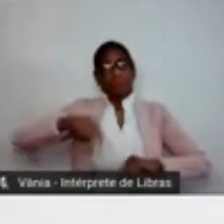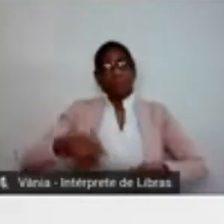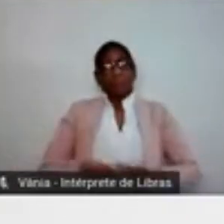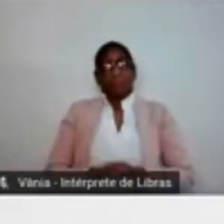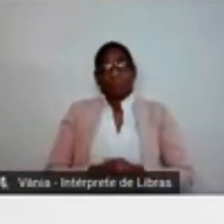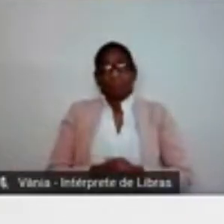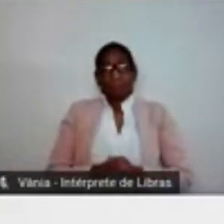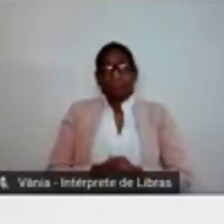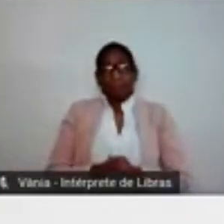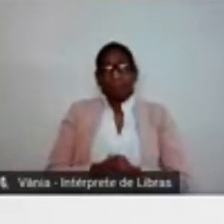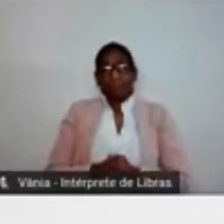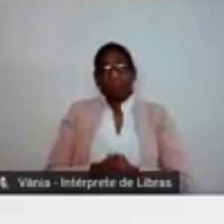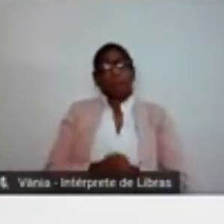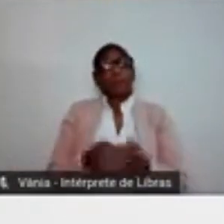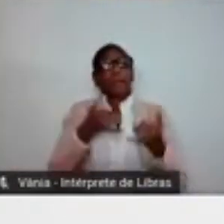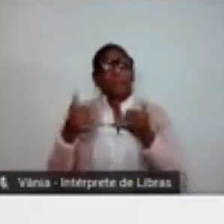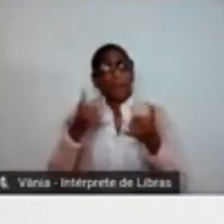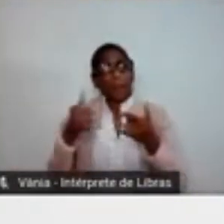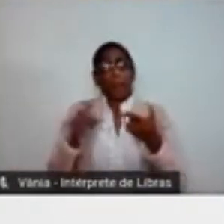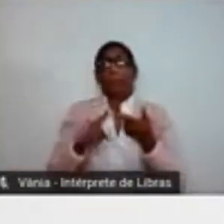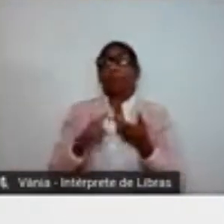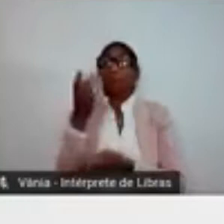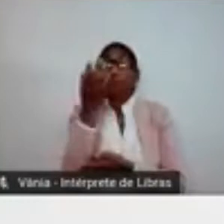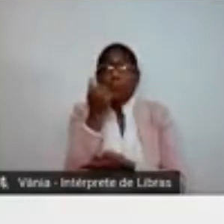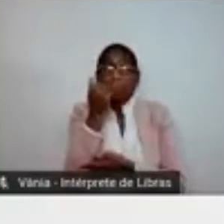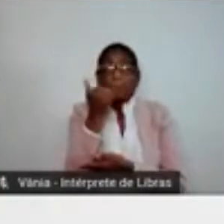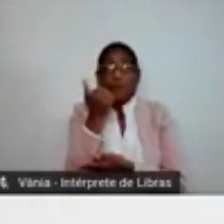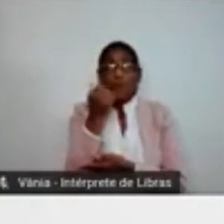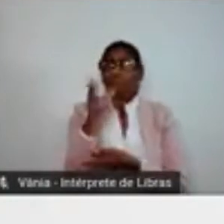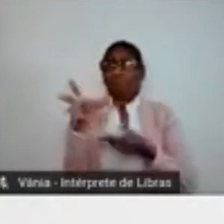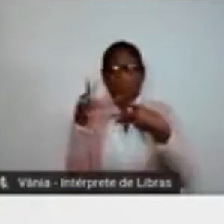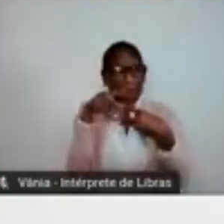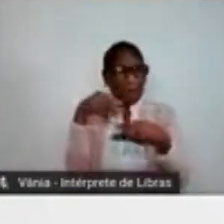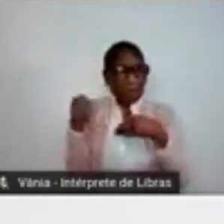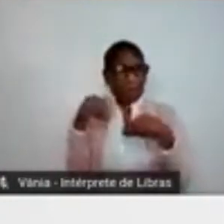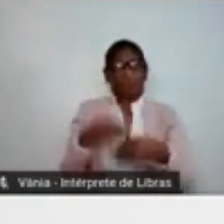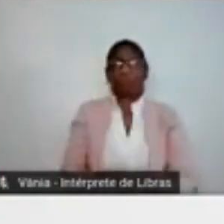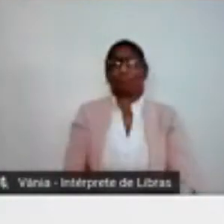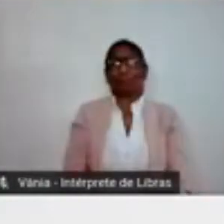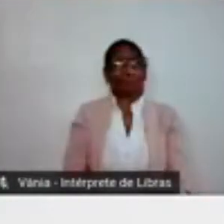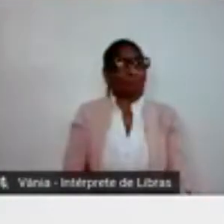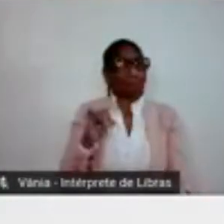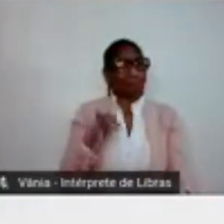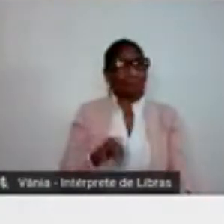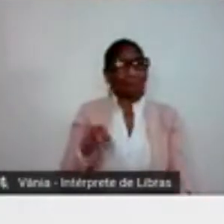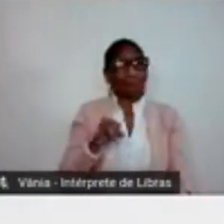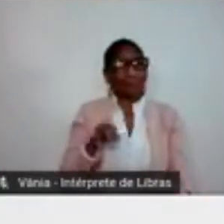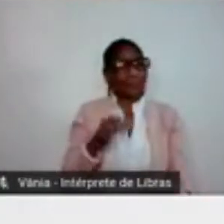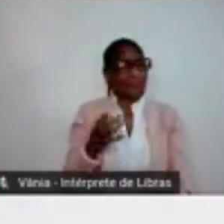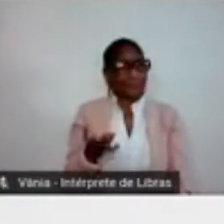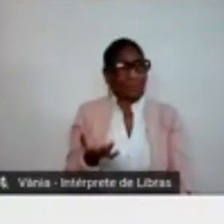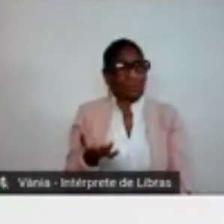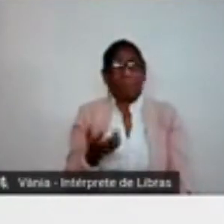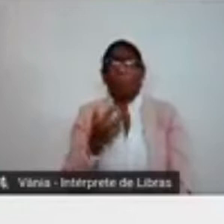né, por exemplo, para a indústria alimentícia, né, plástico, né, como toda essa parte é